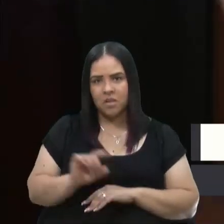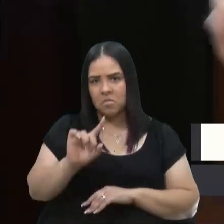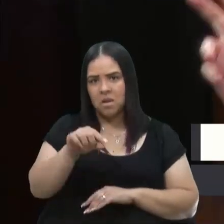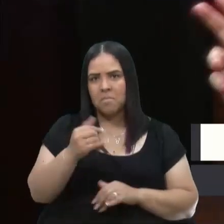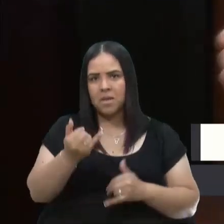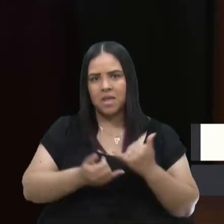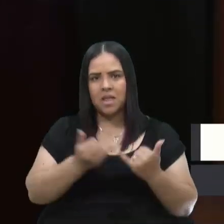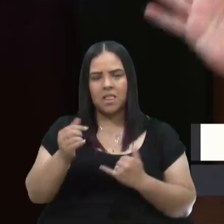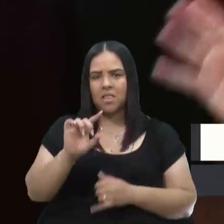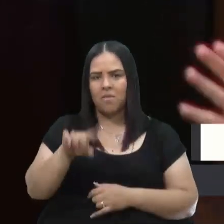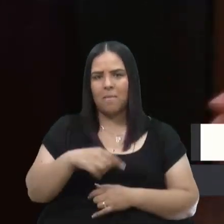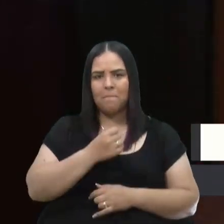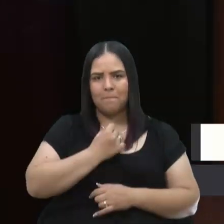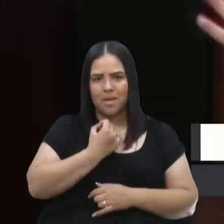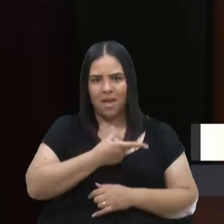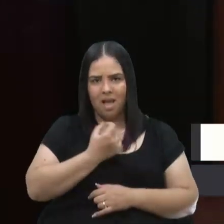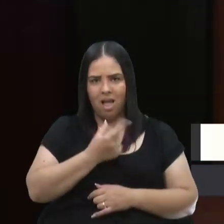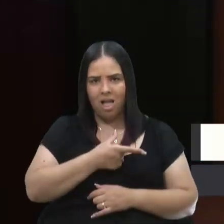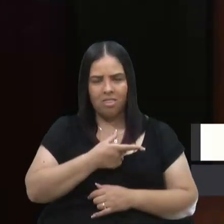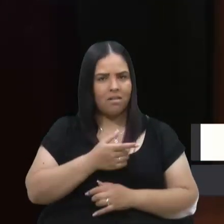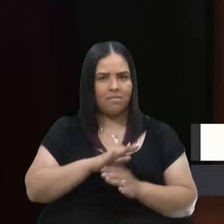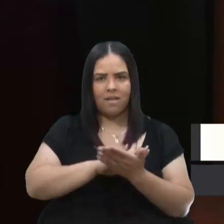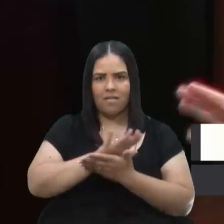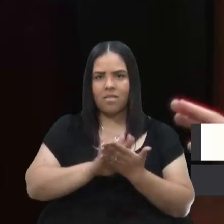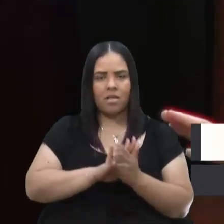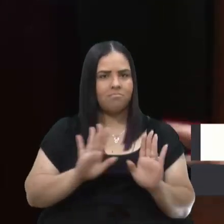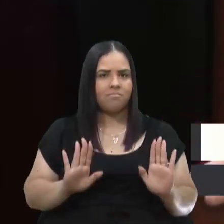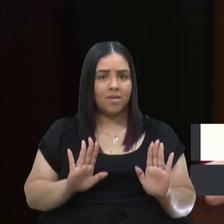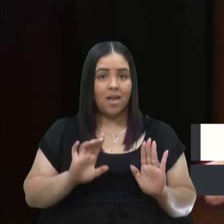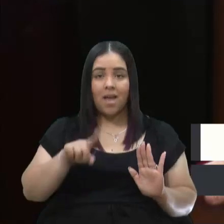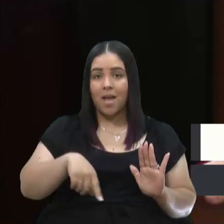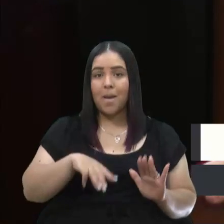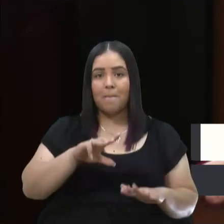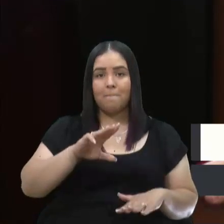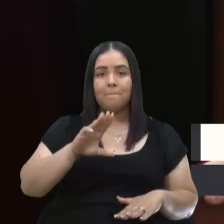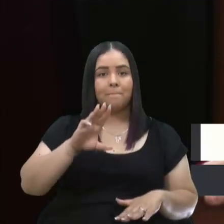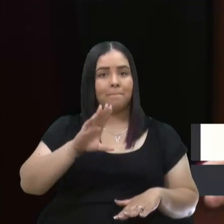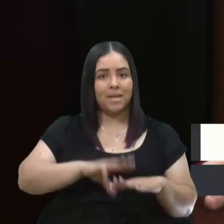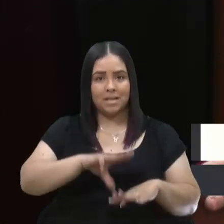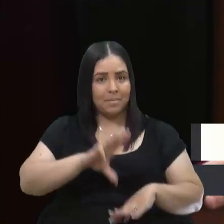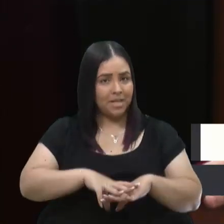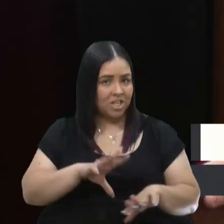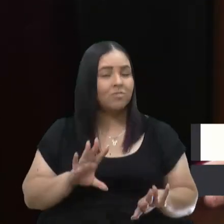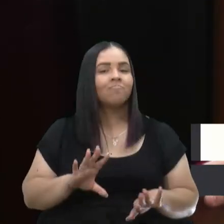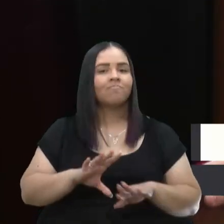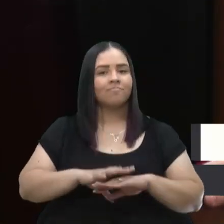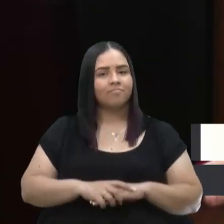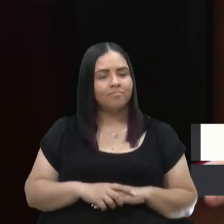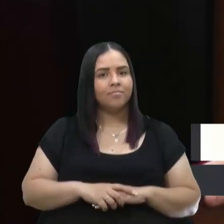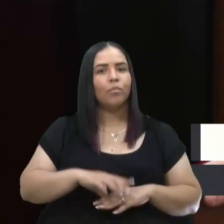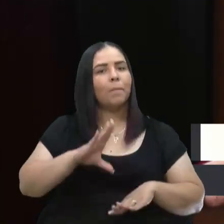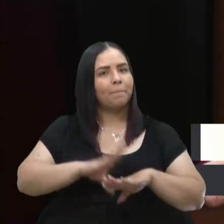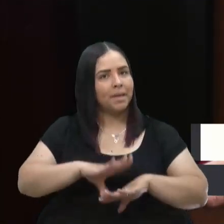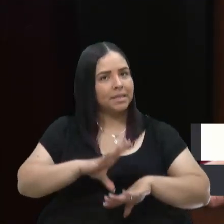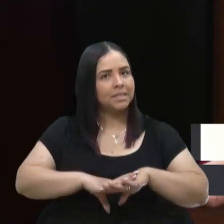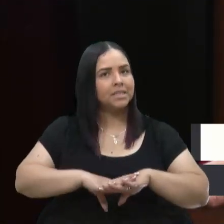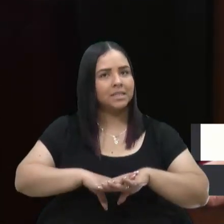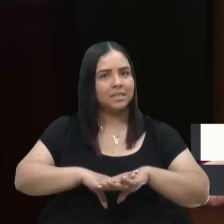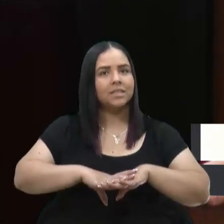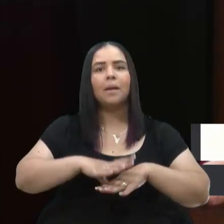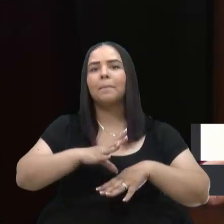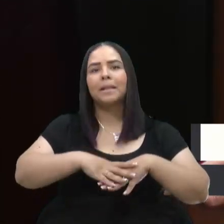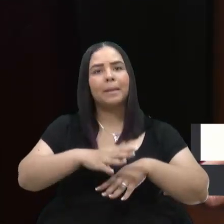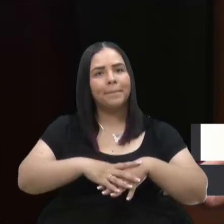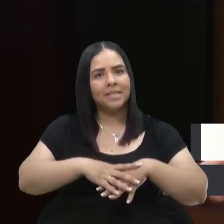não é uma piada, não é uma diversão, não, é matemática. Ai, a matemática, como ela é maravilhosa, vereador Fantinel,